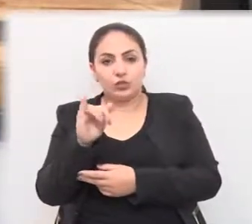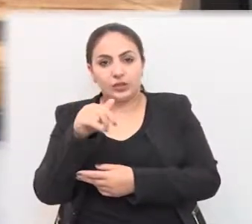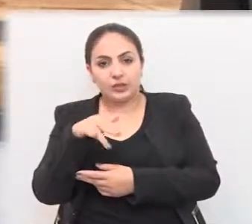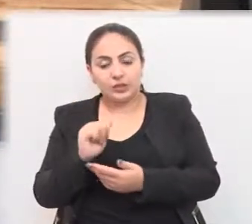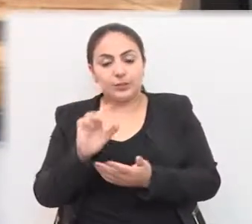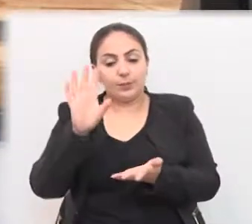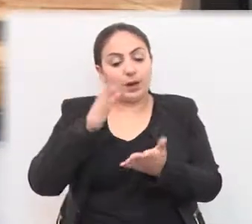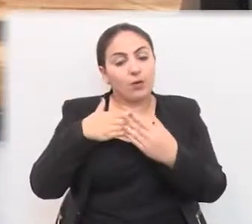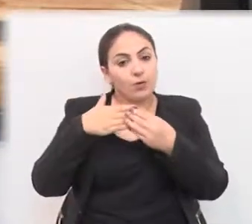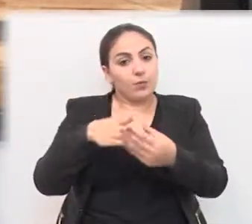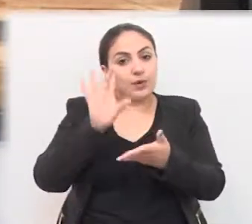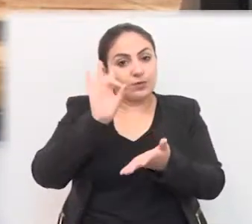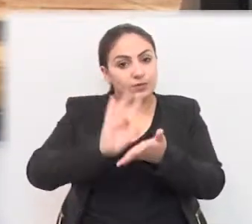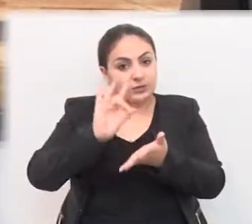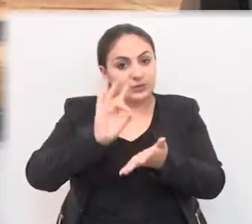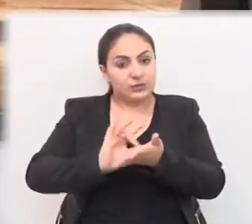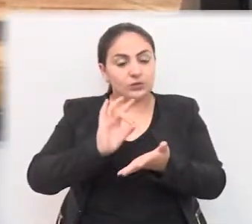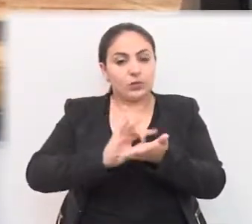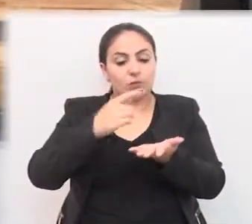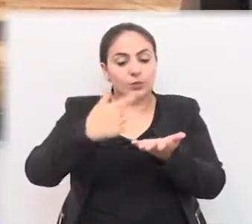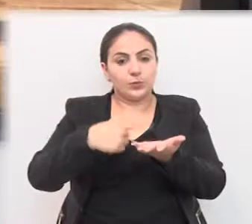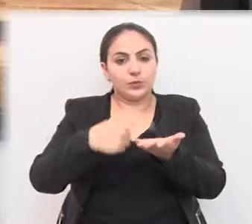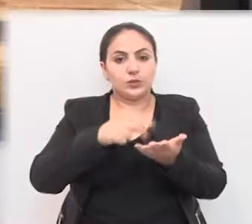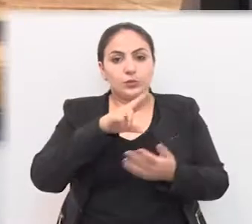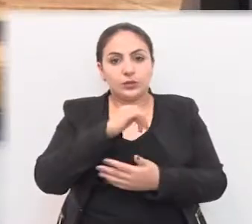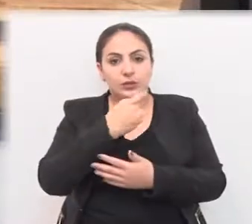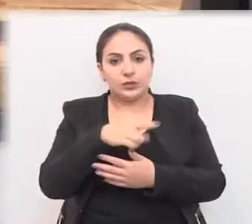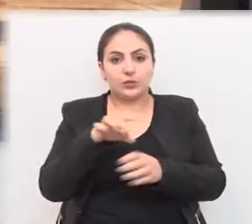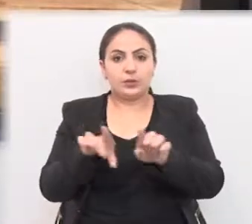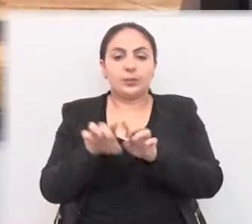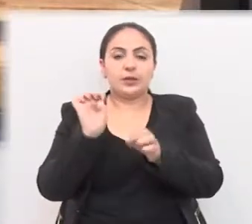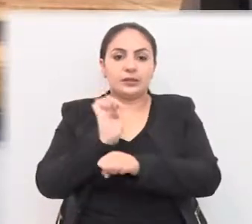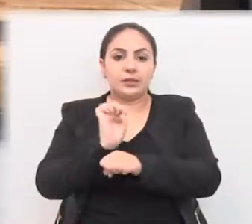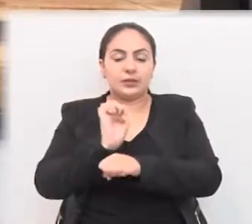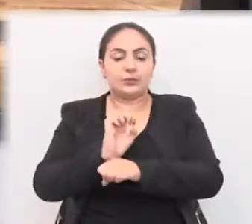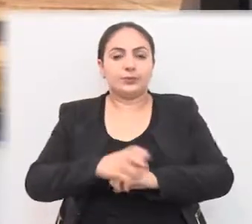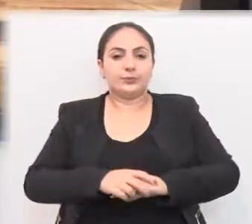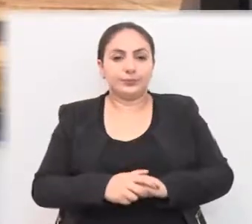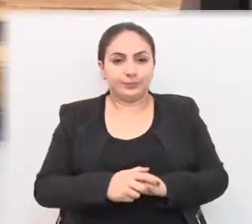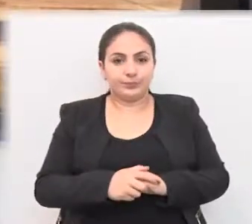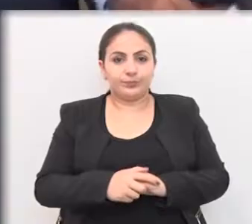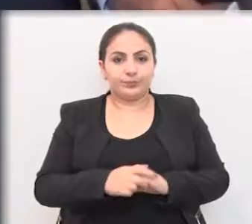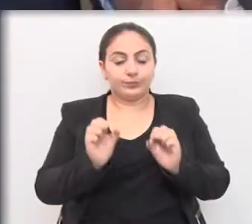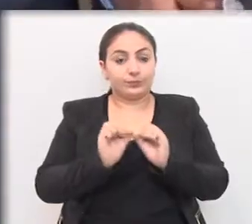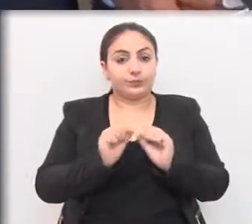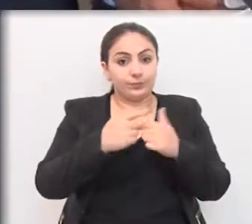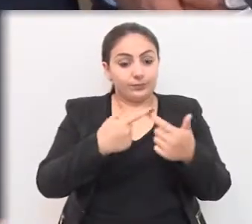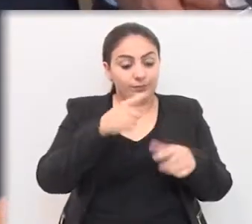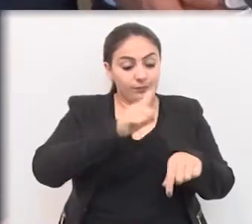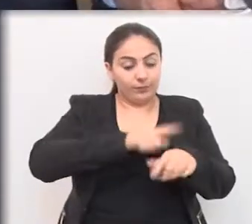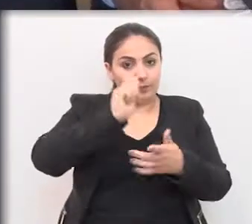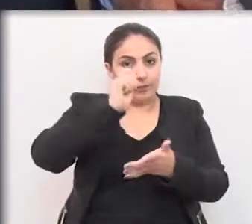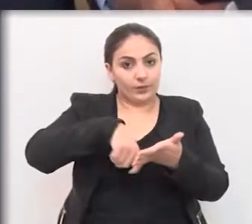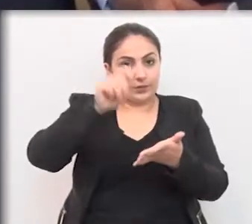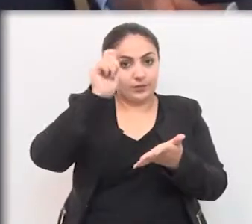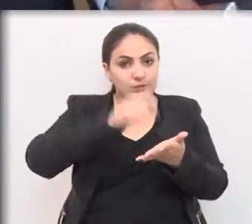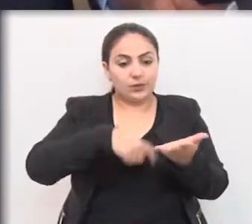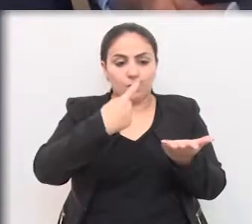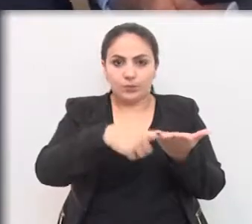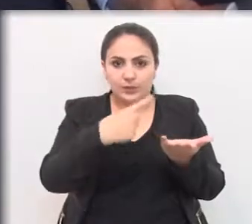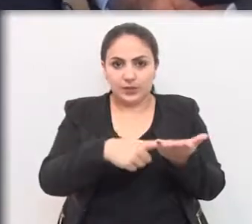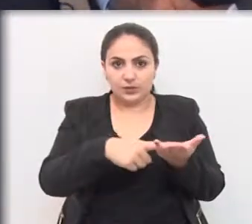acompanhar a cerimônia que oficializou o compromisso da União e do Estado com o nosso aeroporto. O ato de assinatura